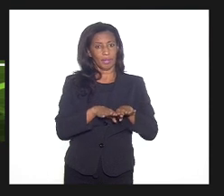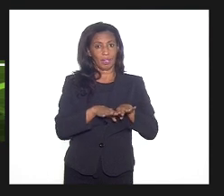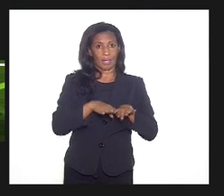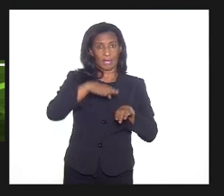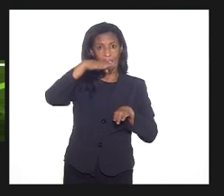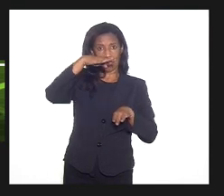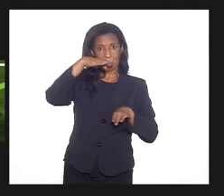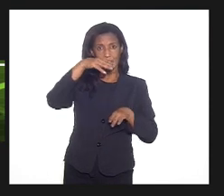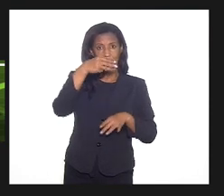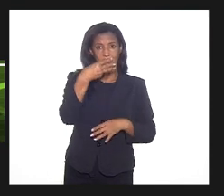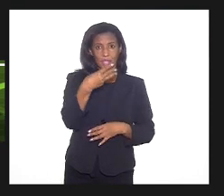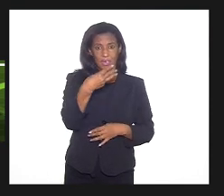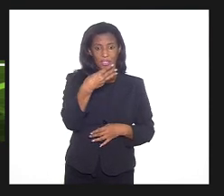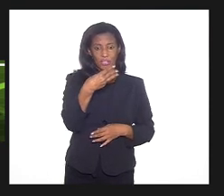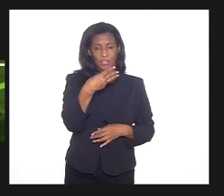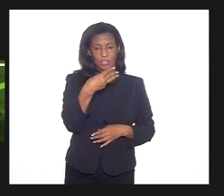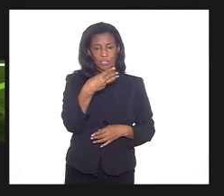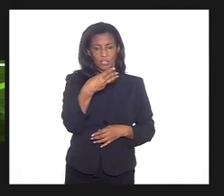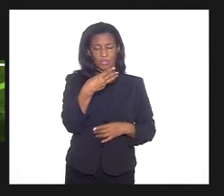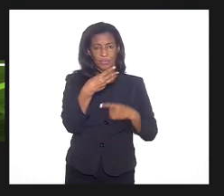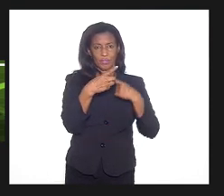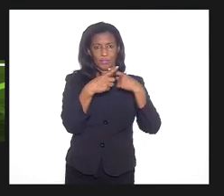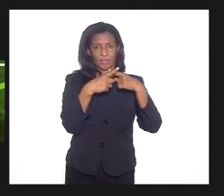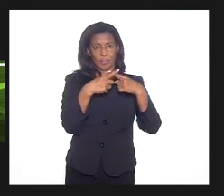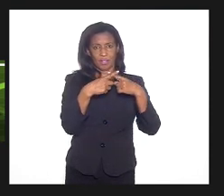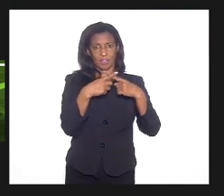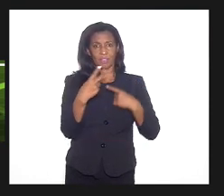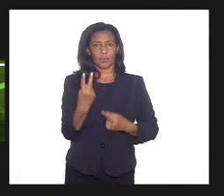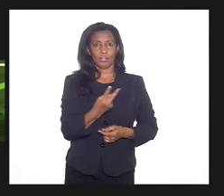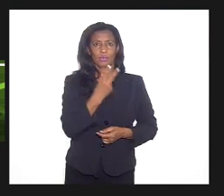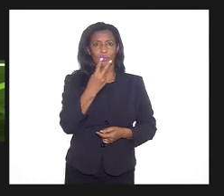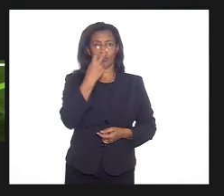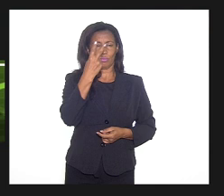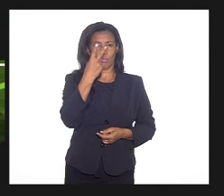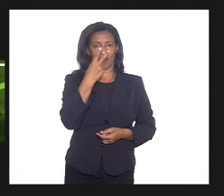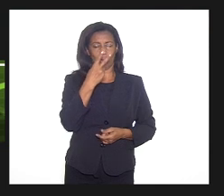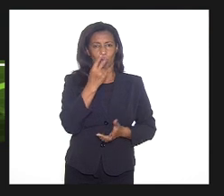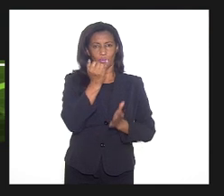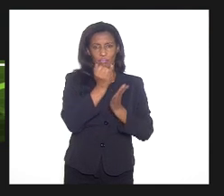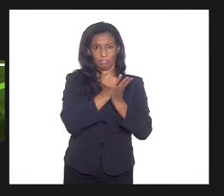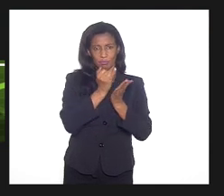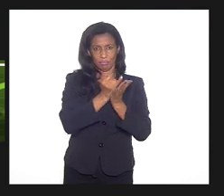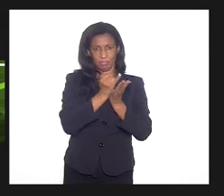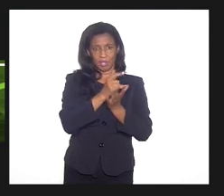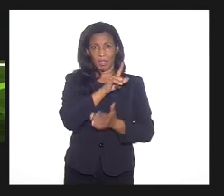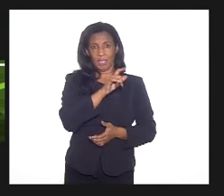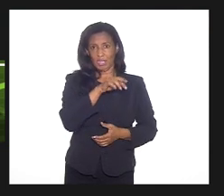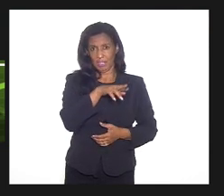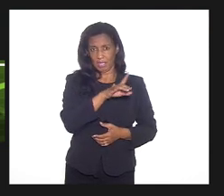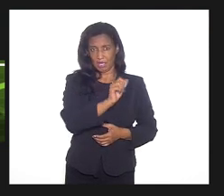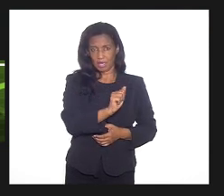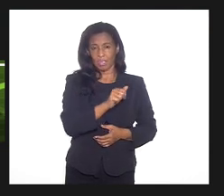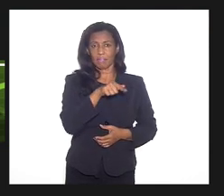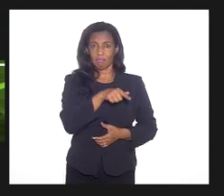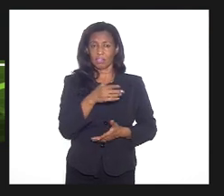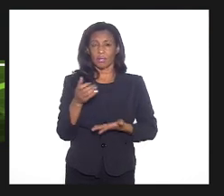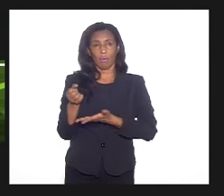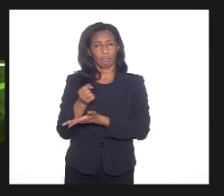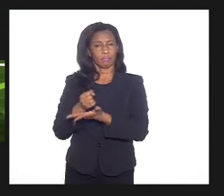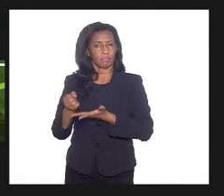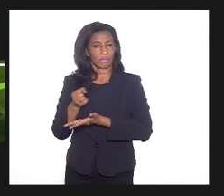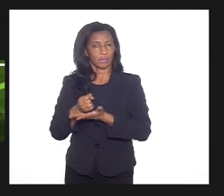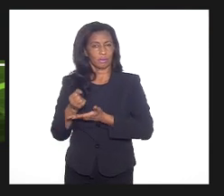cresce para 3 vezes o valor da receita corrente líquida. Isso também era uma das bases